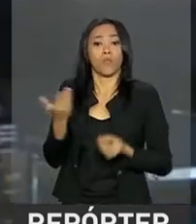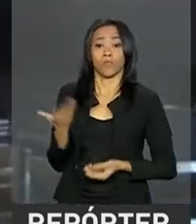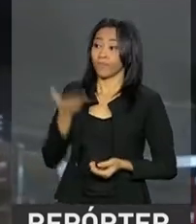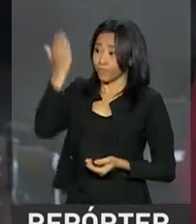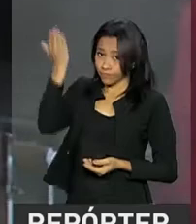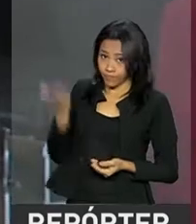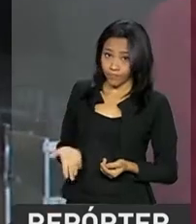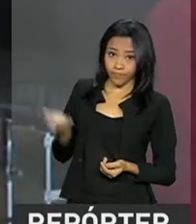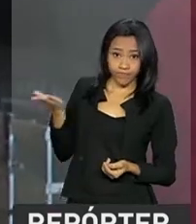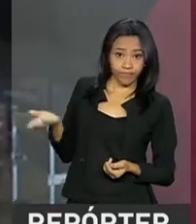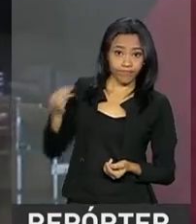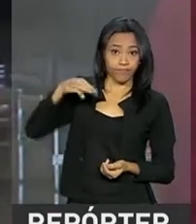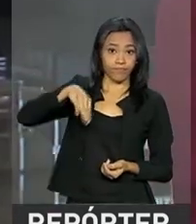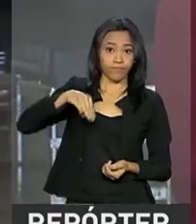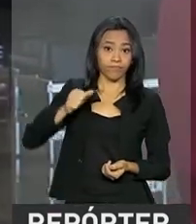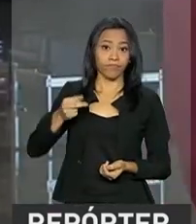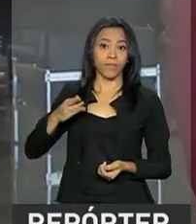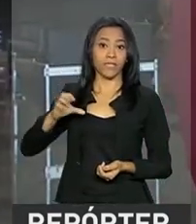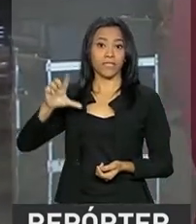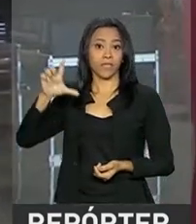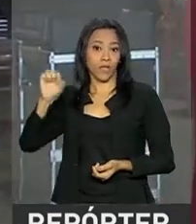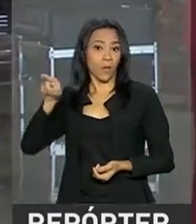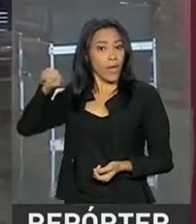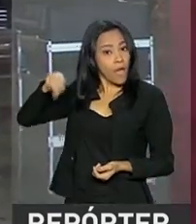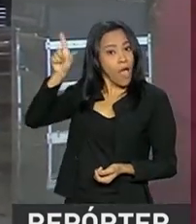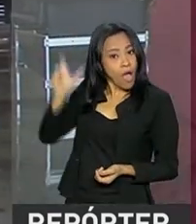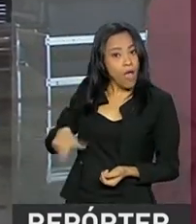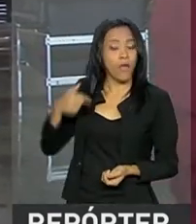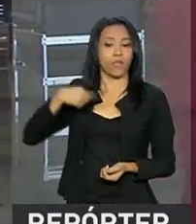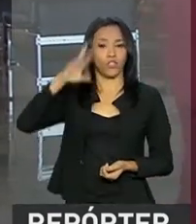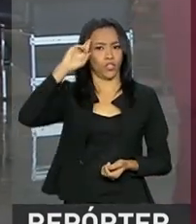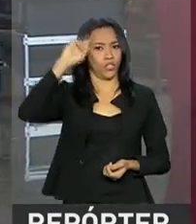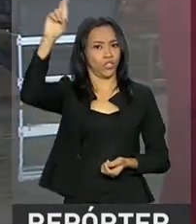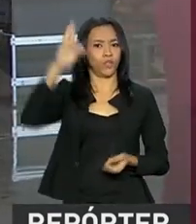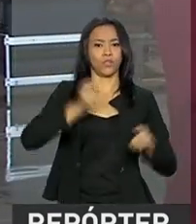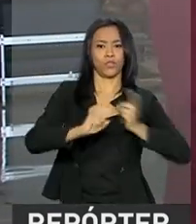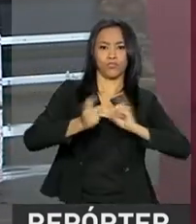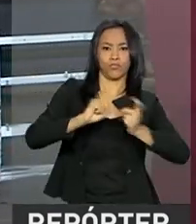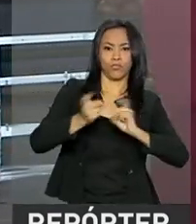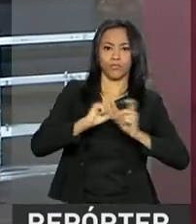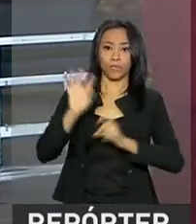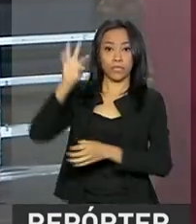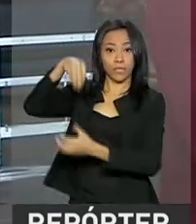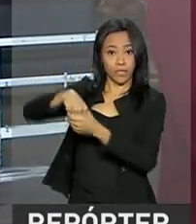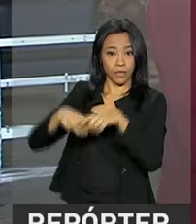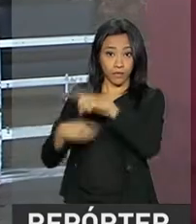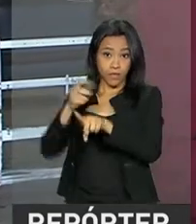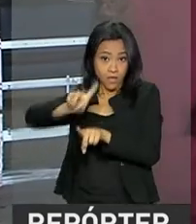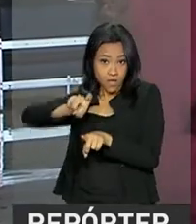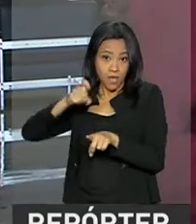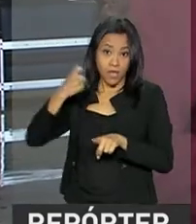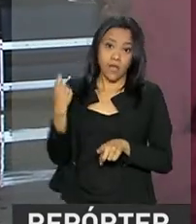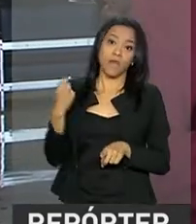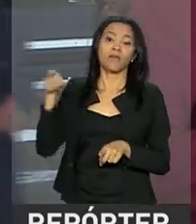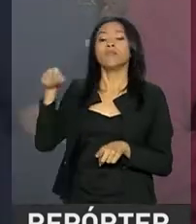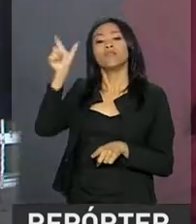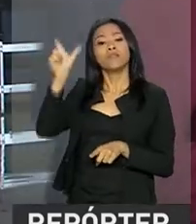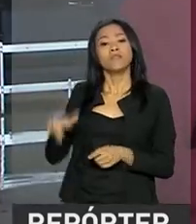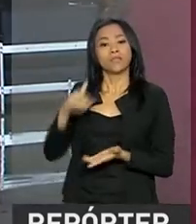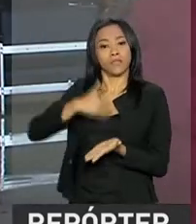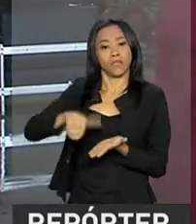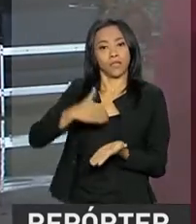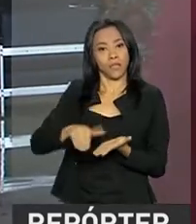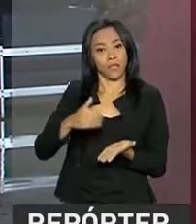Marcelo Cruz, que é diretor de Planejamento de Recursos Hídricos da ANA e ex-secretário executivo do Ministério do